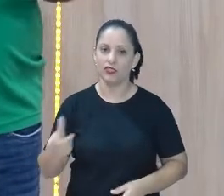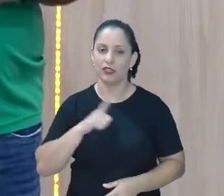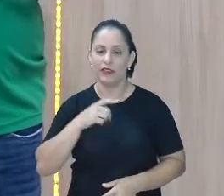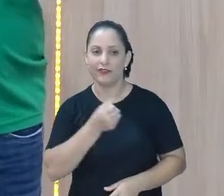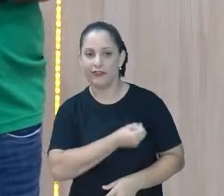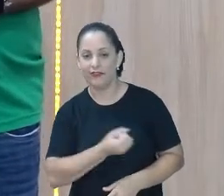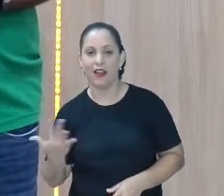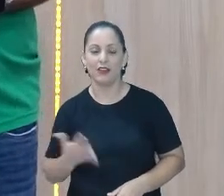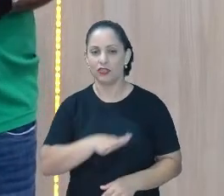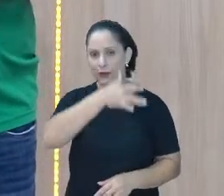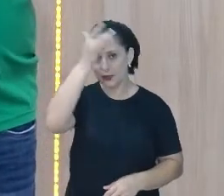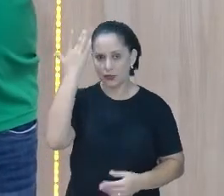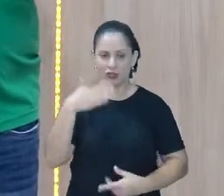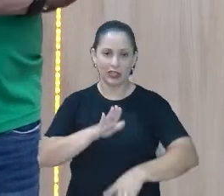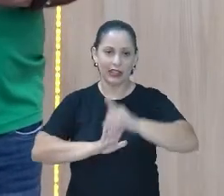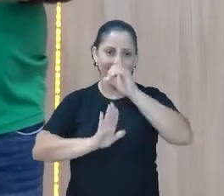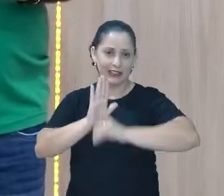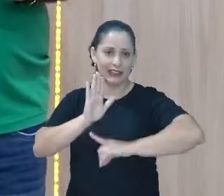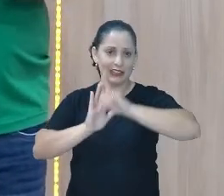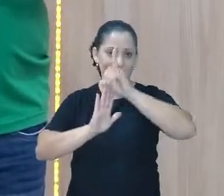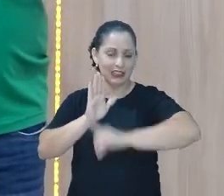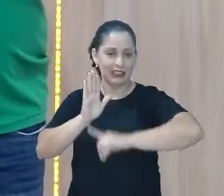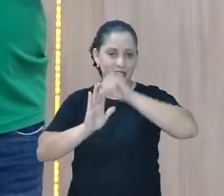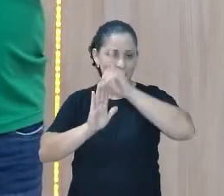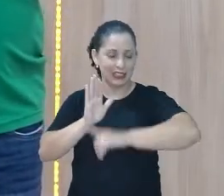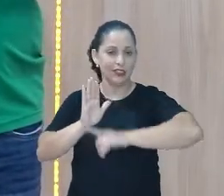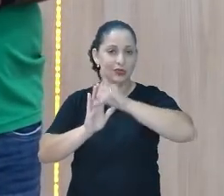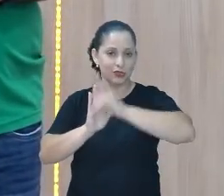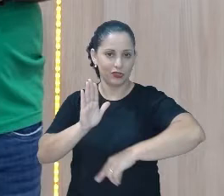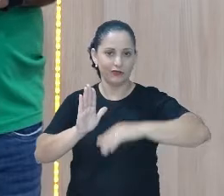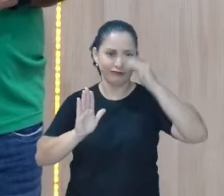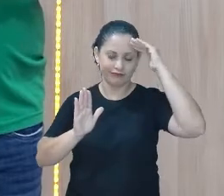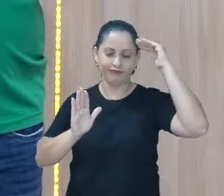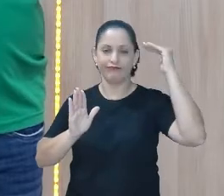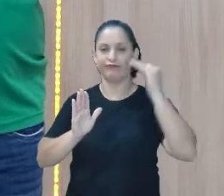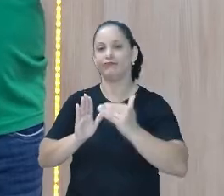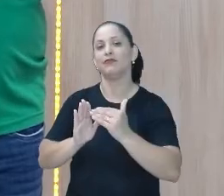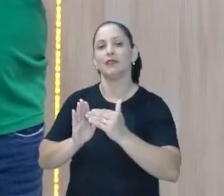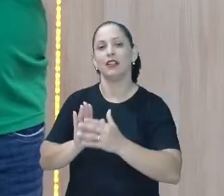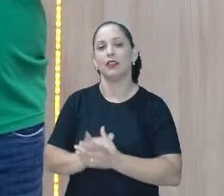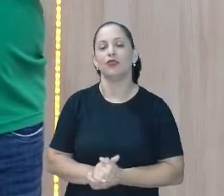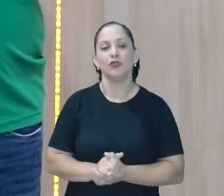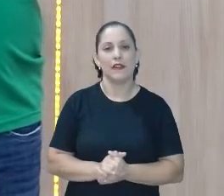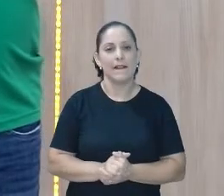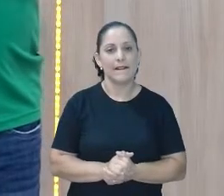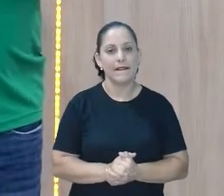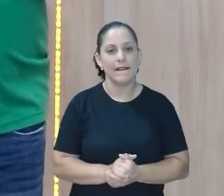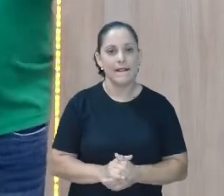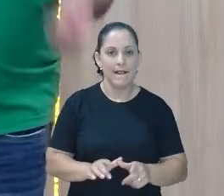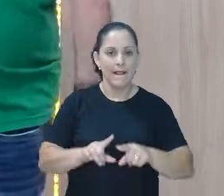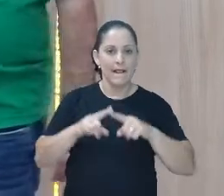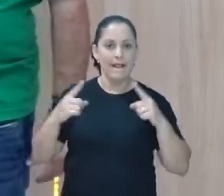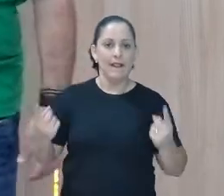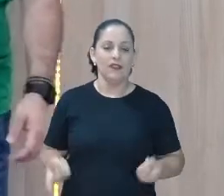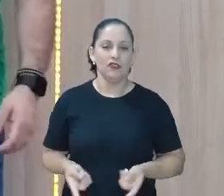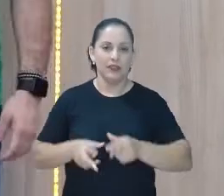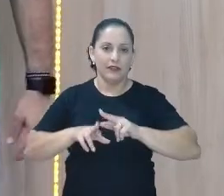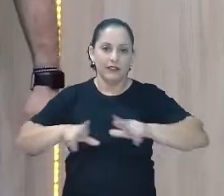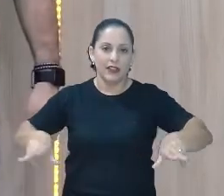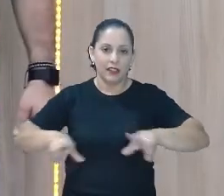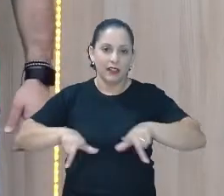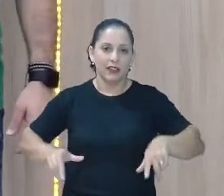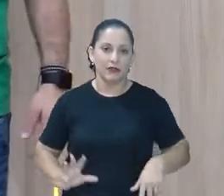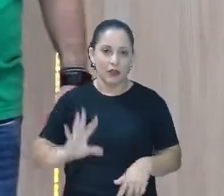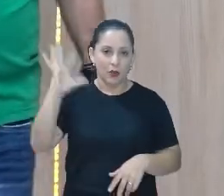de cidadãos e cidadãs plenamente respeitados. Mas, diferente do que